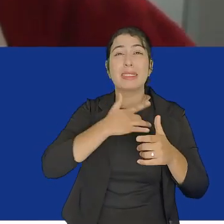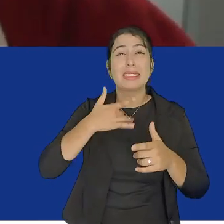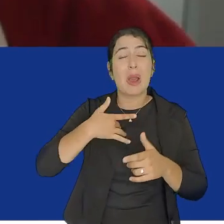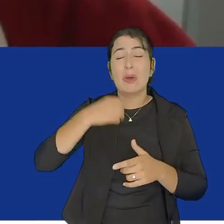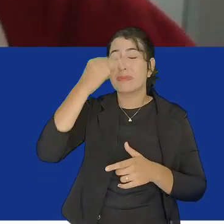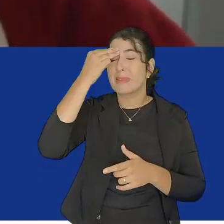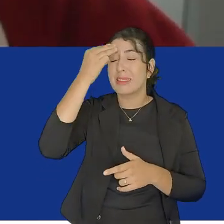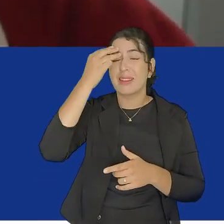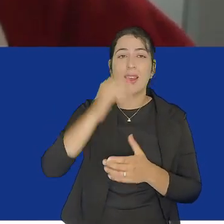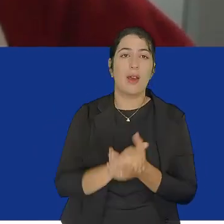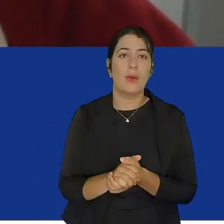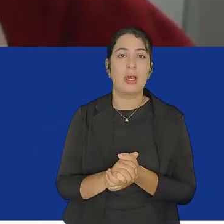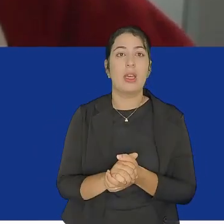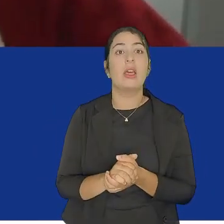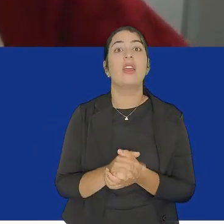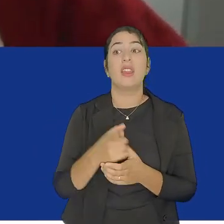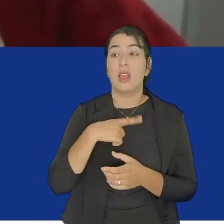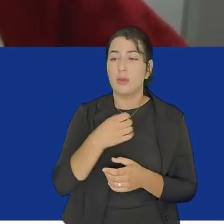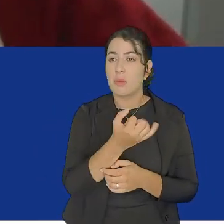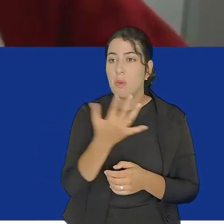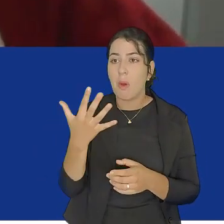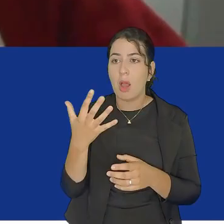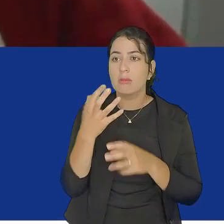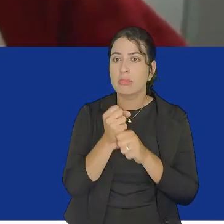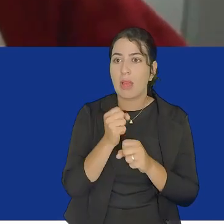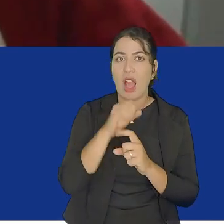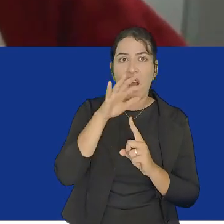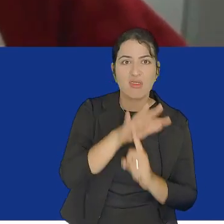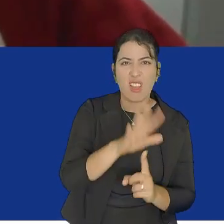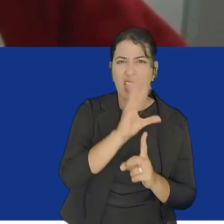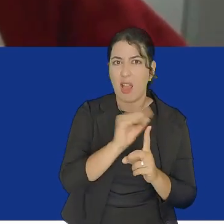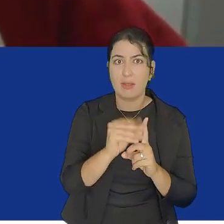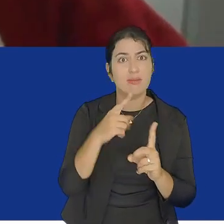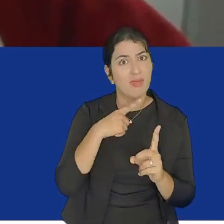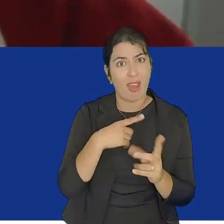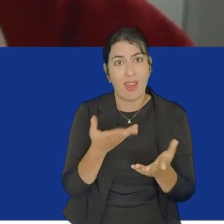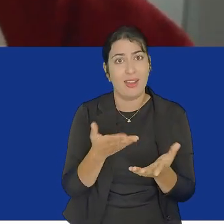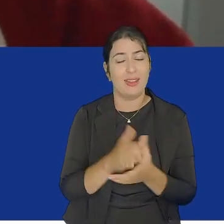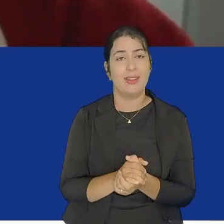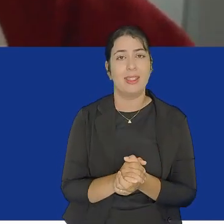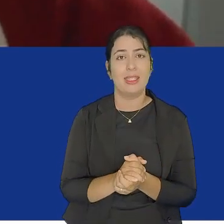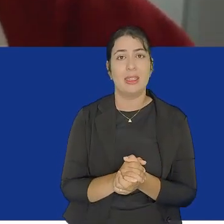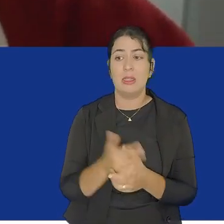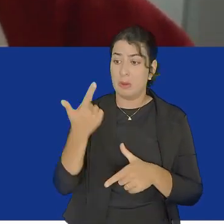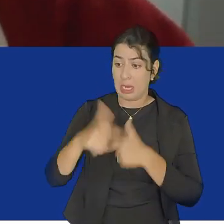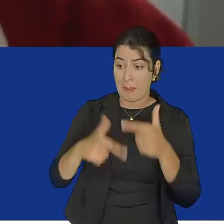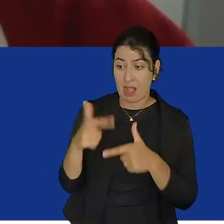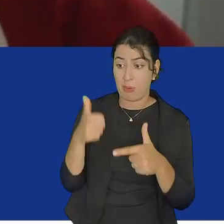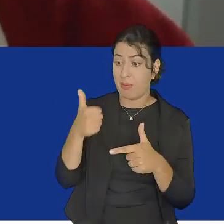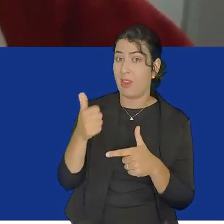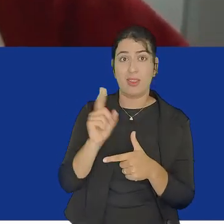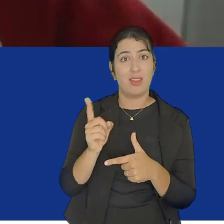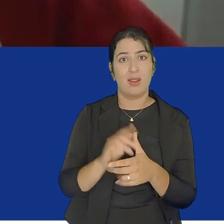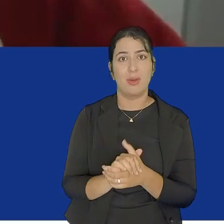como indicadores muito importantes de que essa maneira de vida no trabalho não está funcionando e que não é nem vida, é